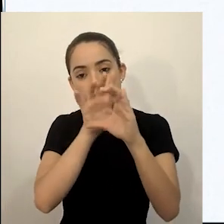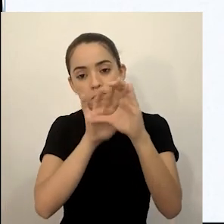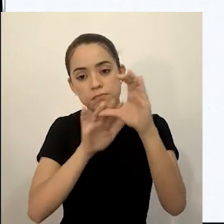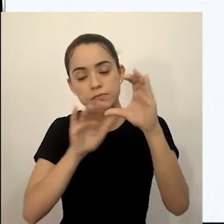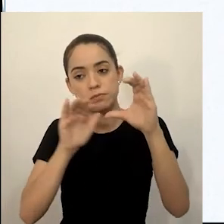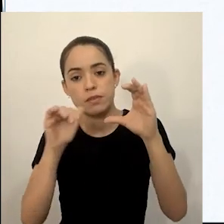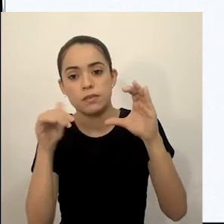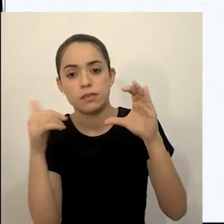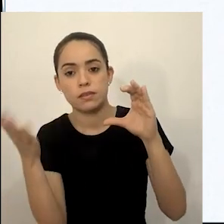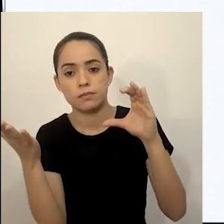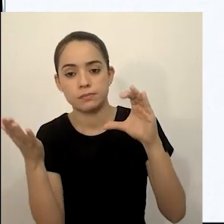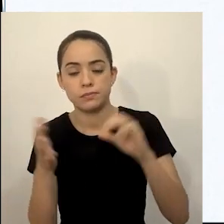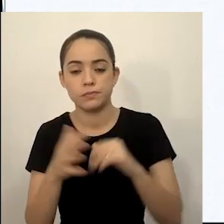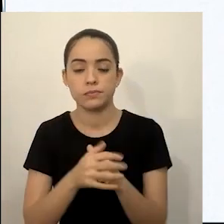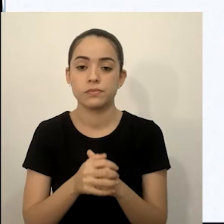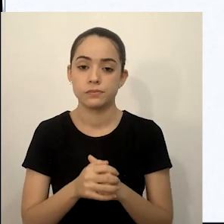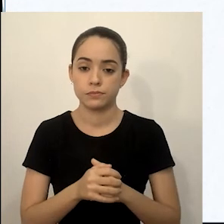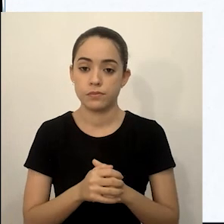pós-acrossomal.